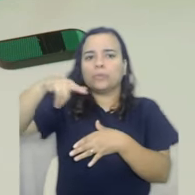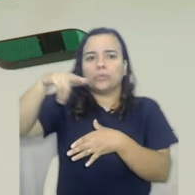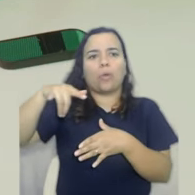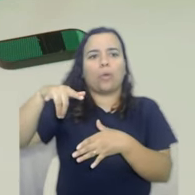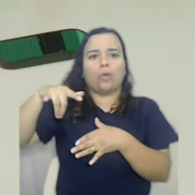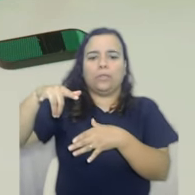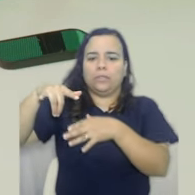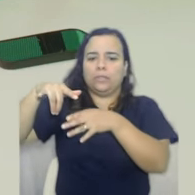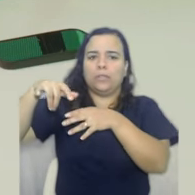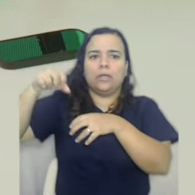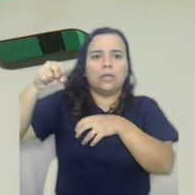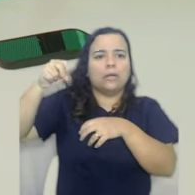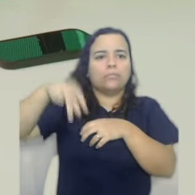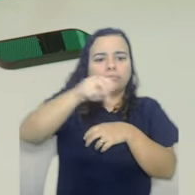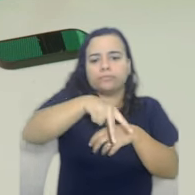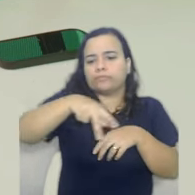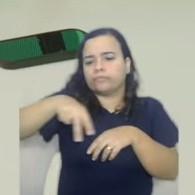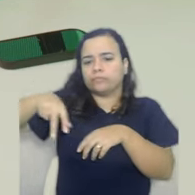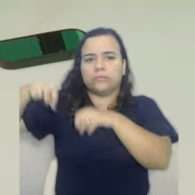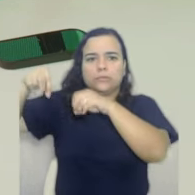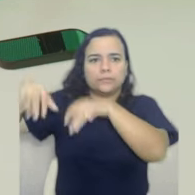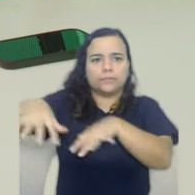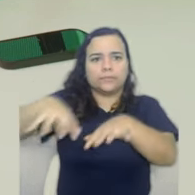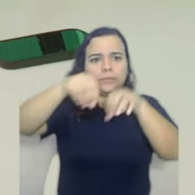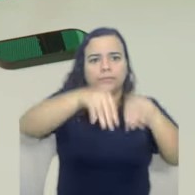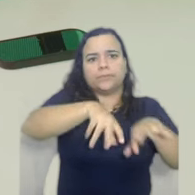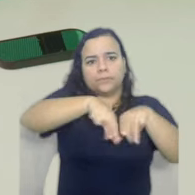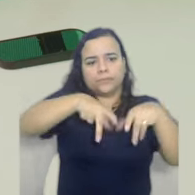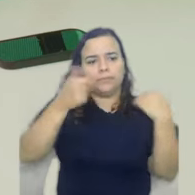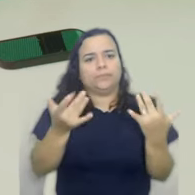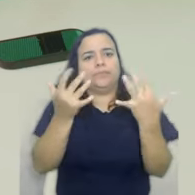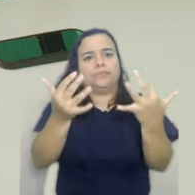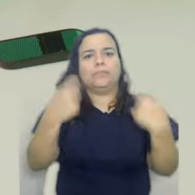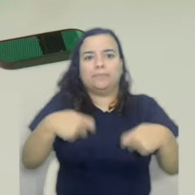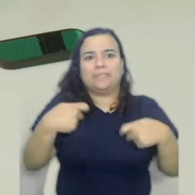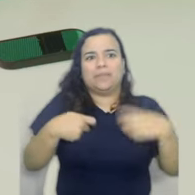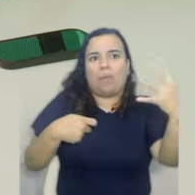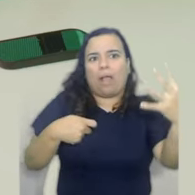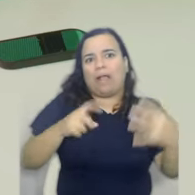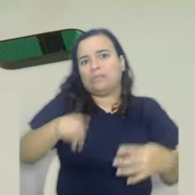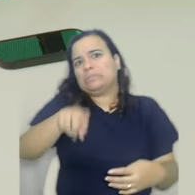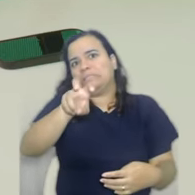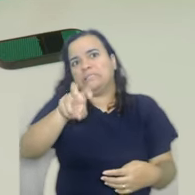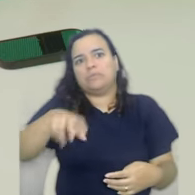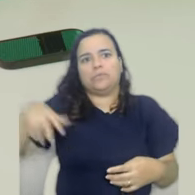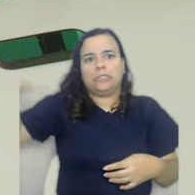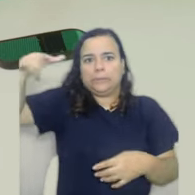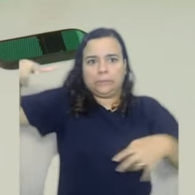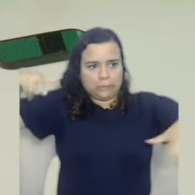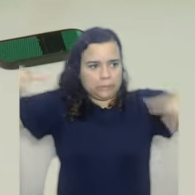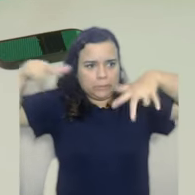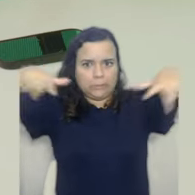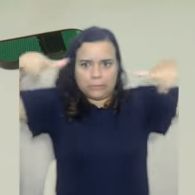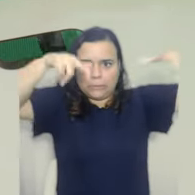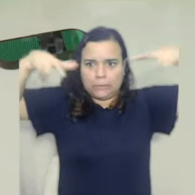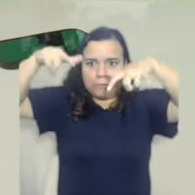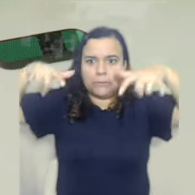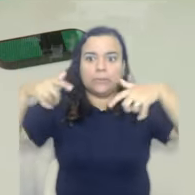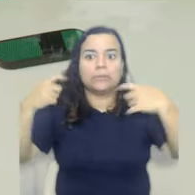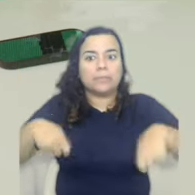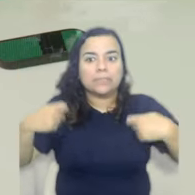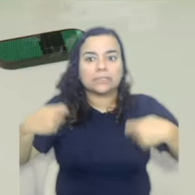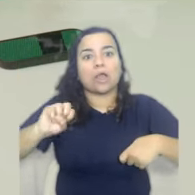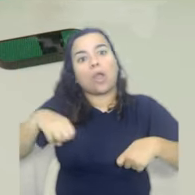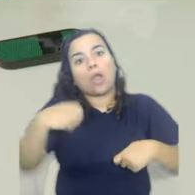safra dele ele ele vai precisar de quatro cinco drones para ter a pulverização eficiente ali na janela de pulverização né ou ele usa só